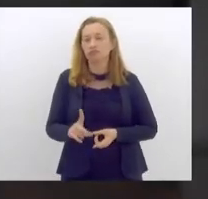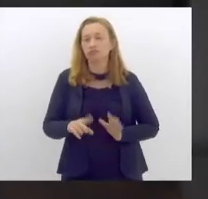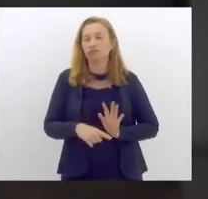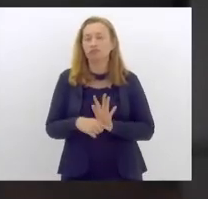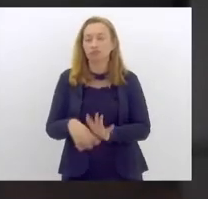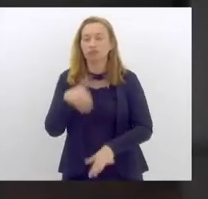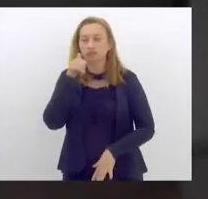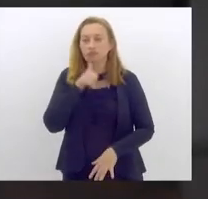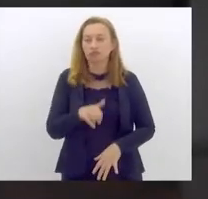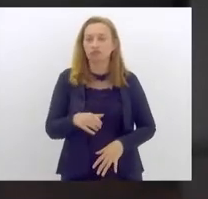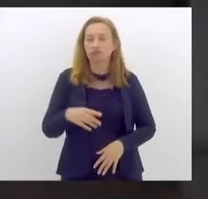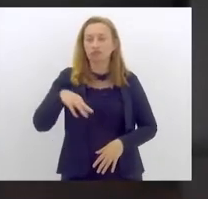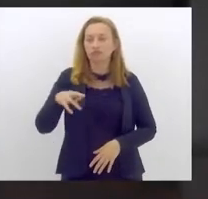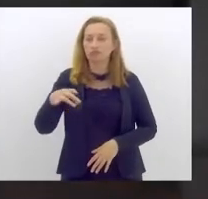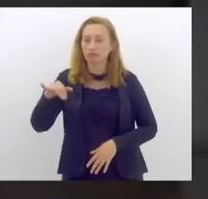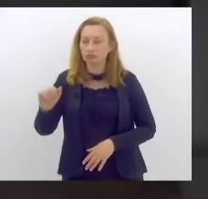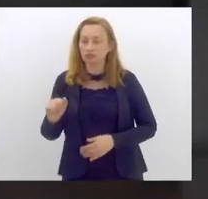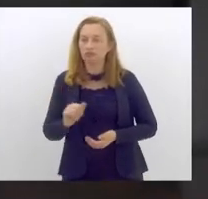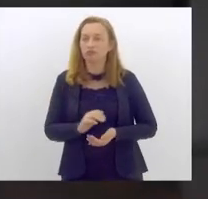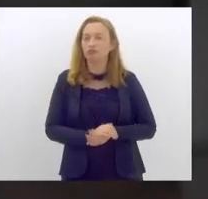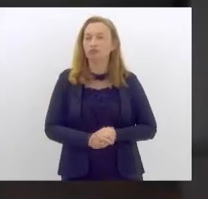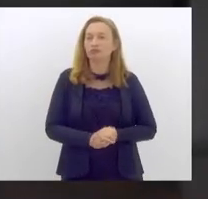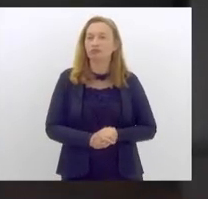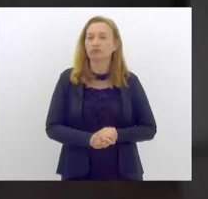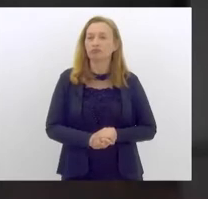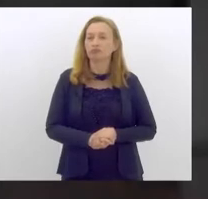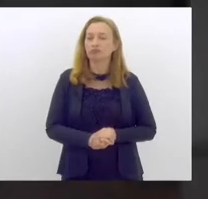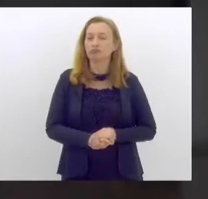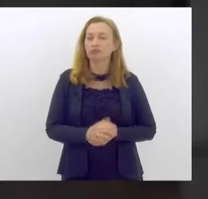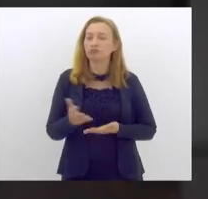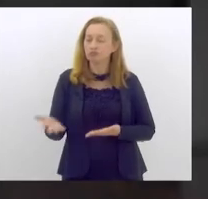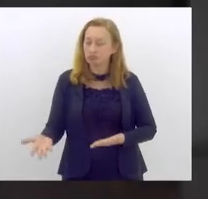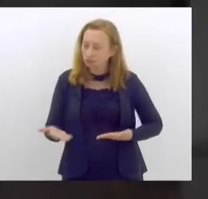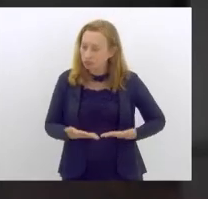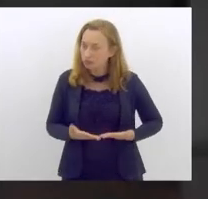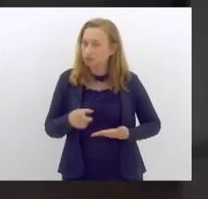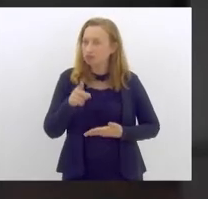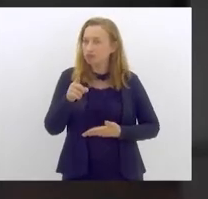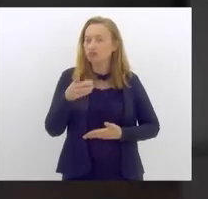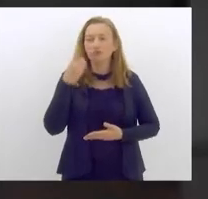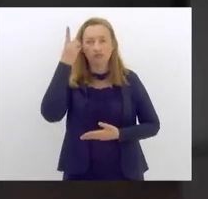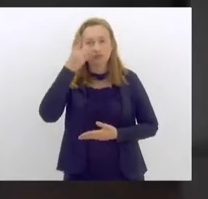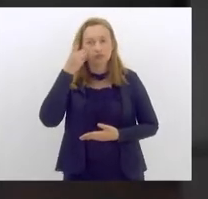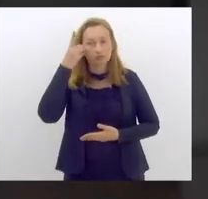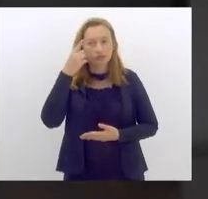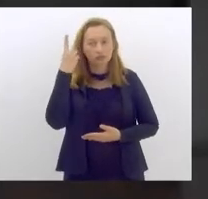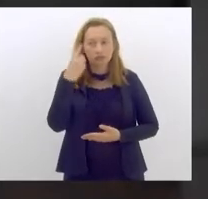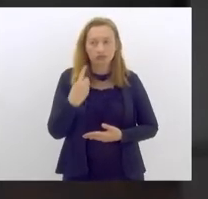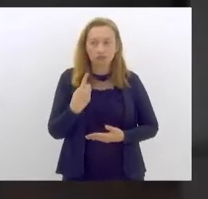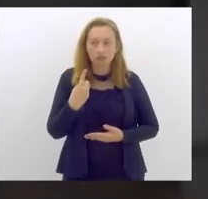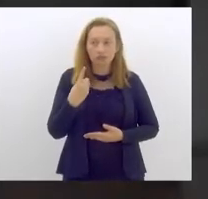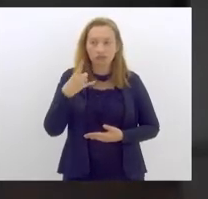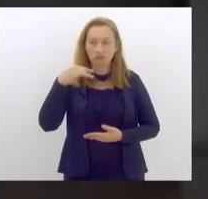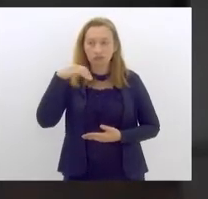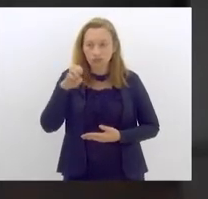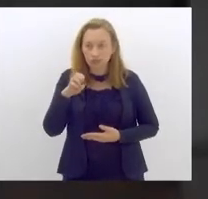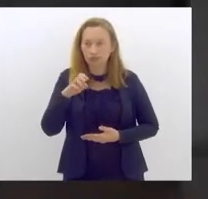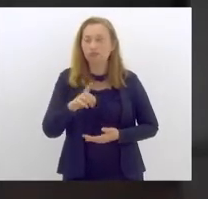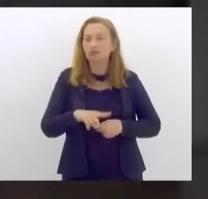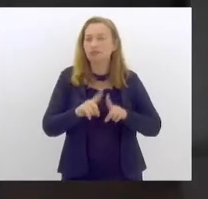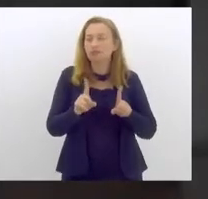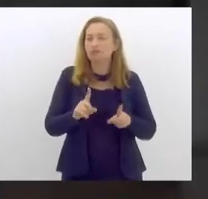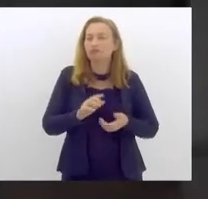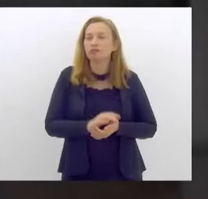então Marina é eu convidei você e a deputada Dani Mas é